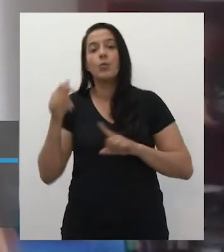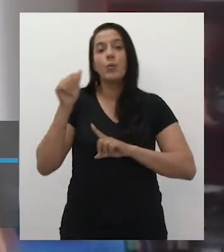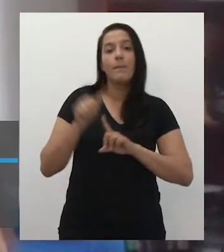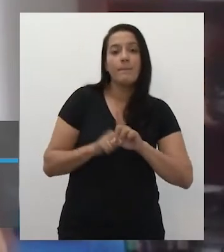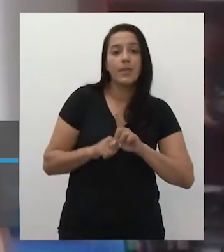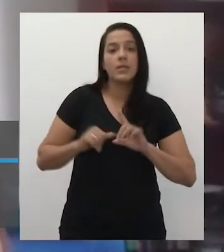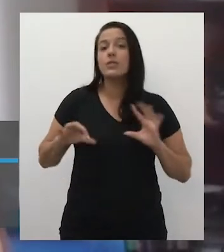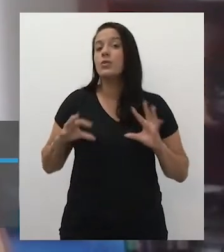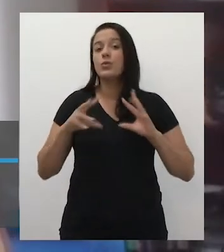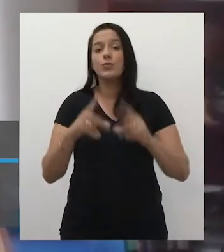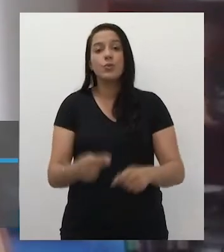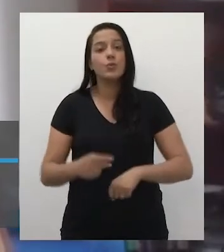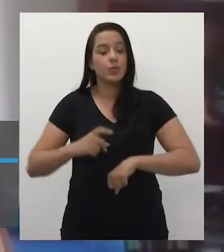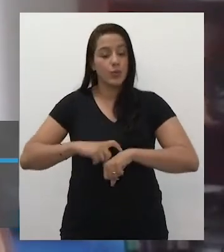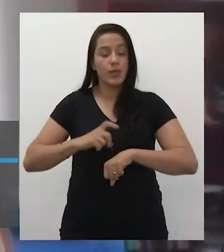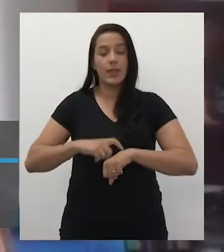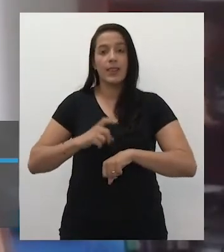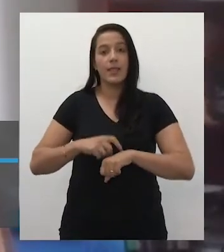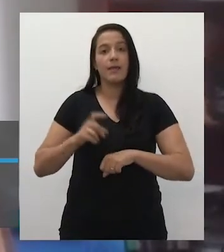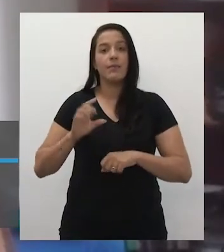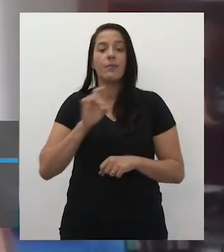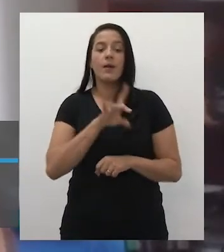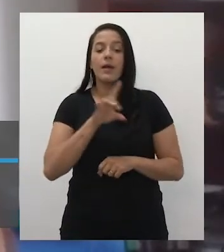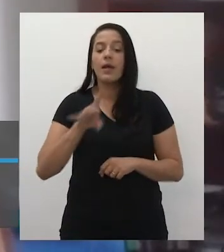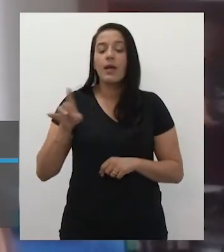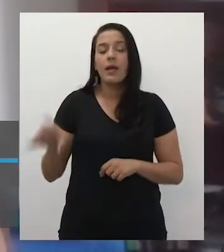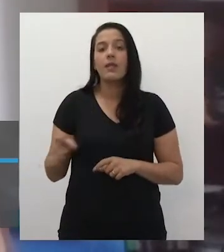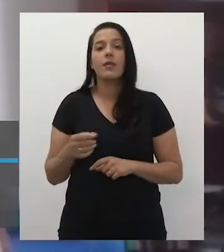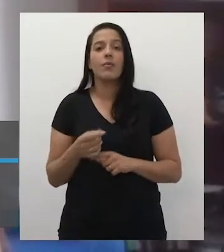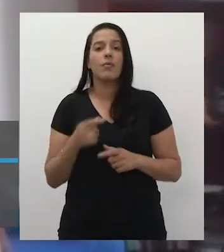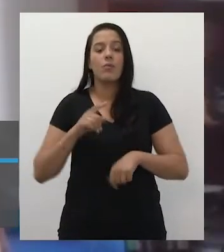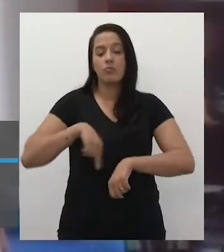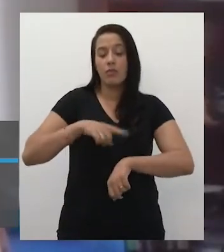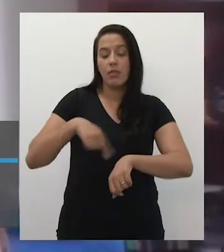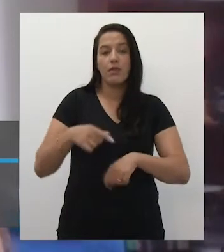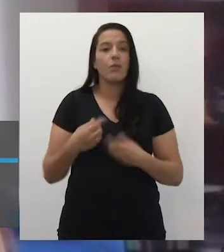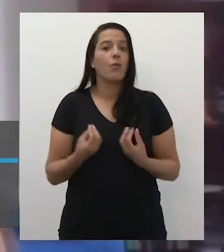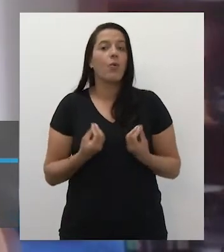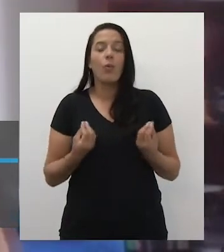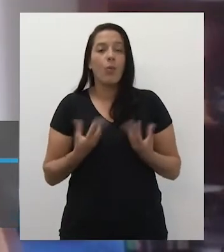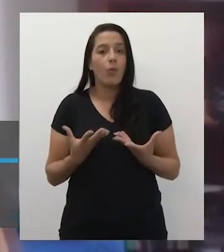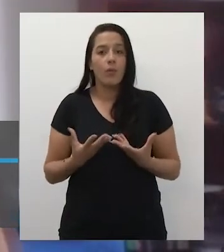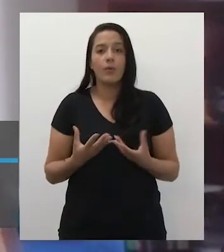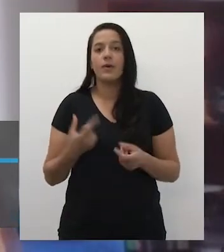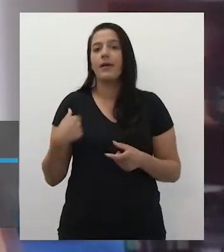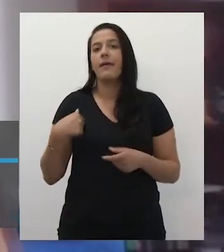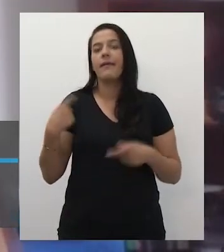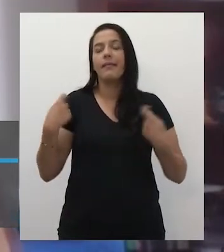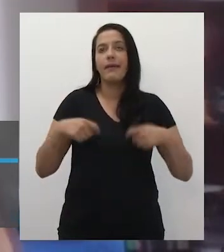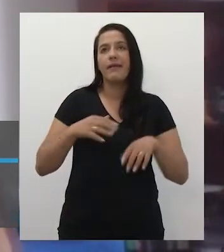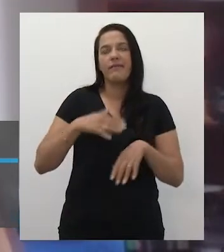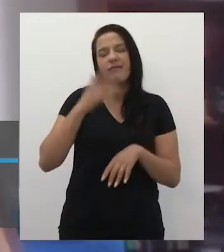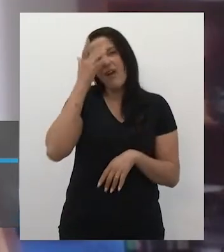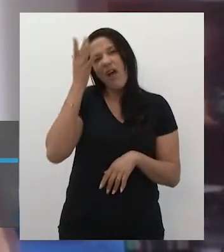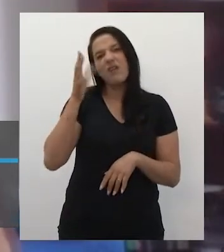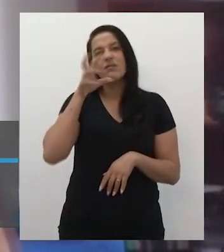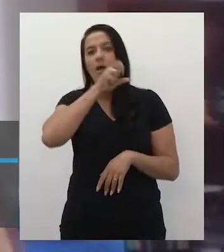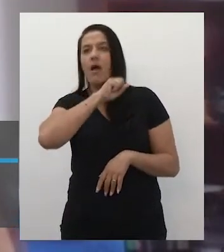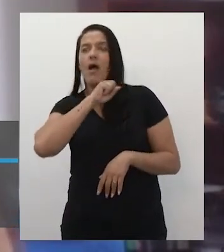montar listinhas, né? Então, eu tenho uma série de atividades que eu preciso fazer naquele dia, que eu preciso fazer naquela semana,